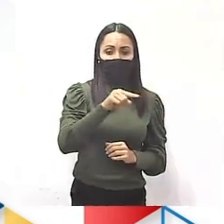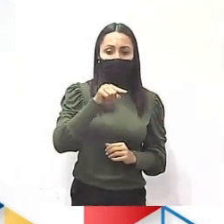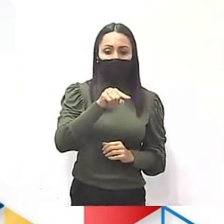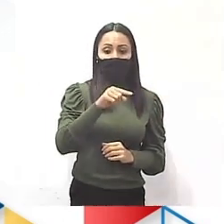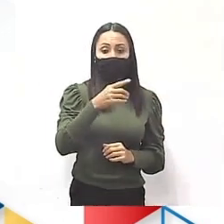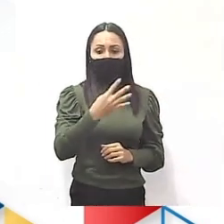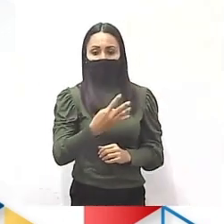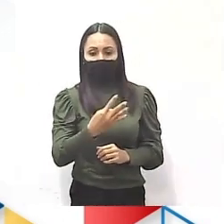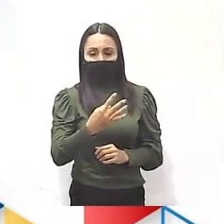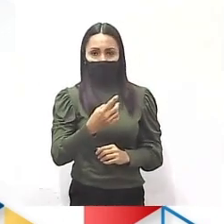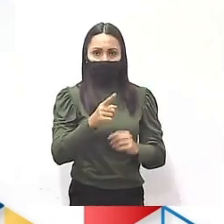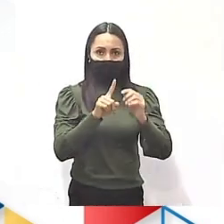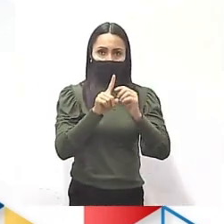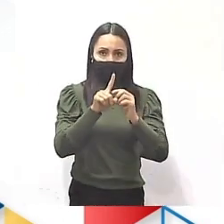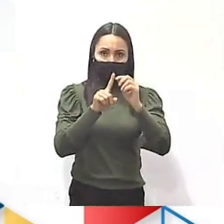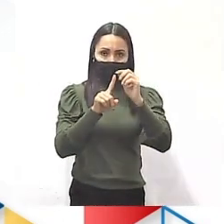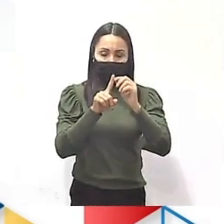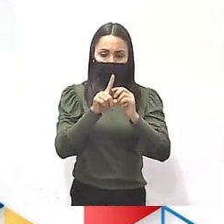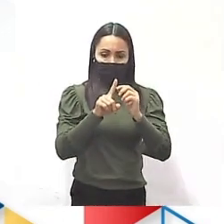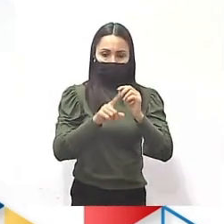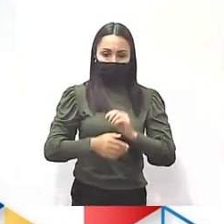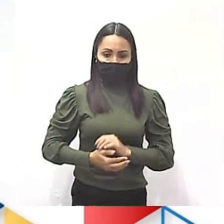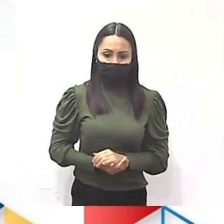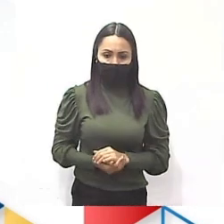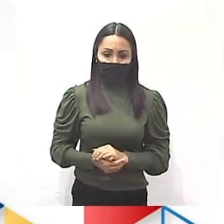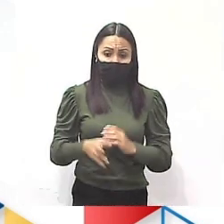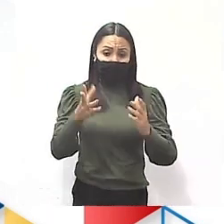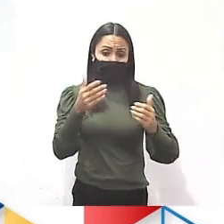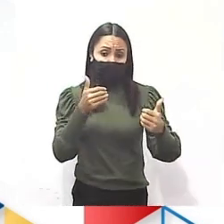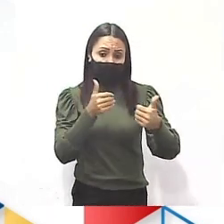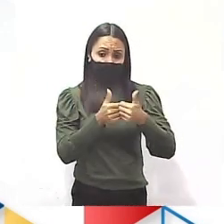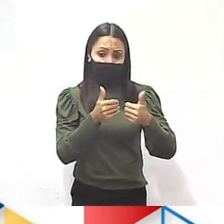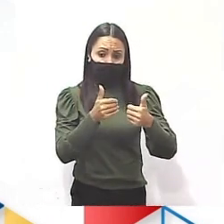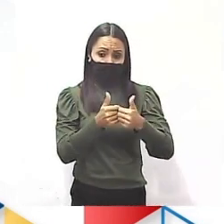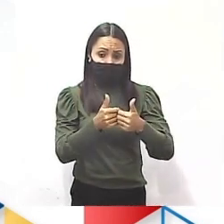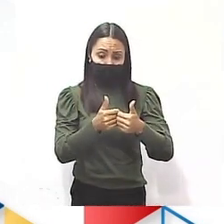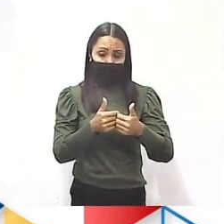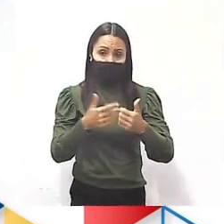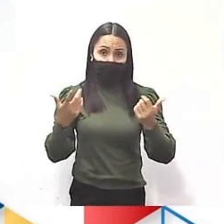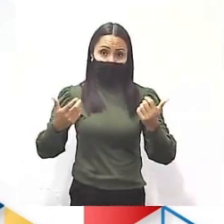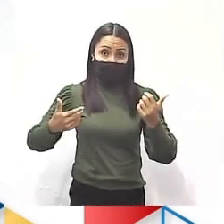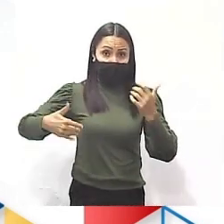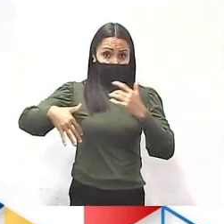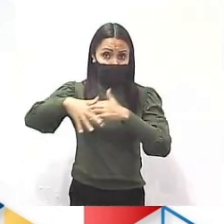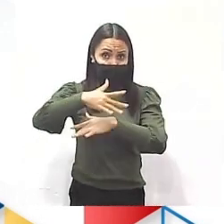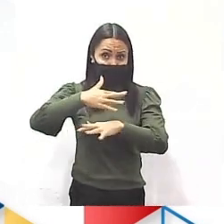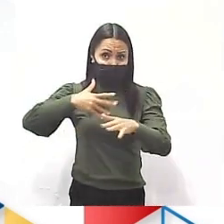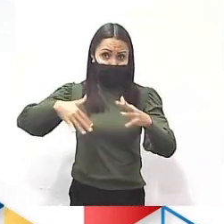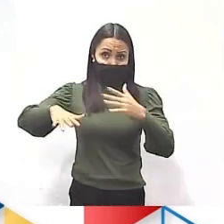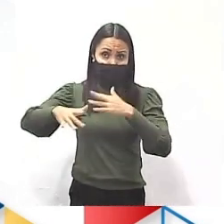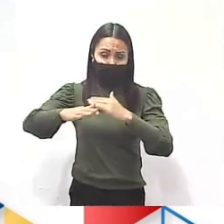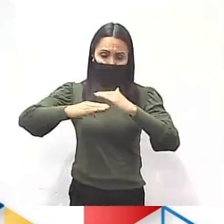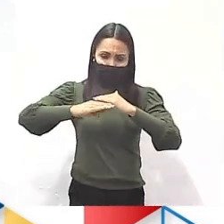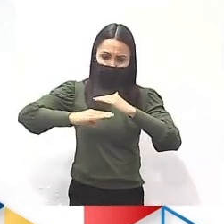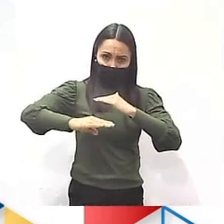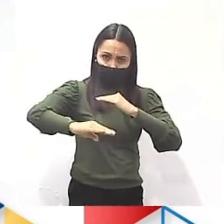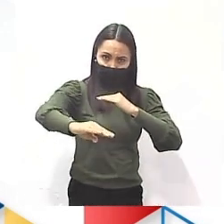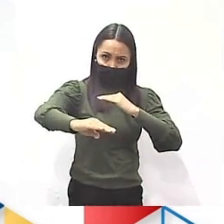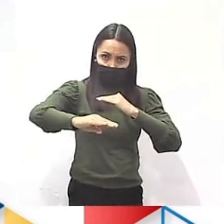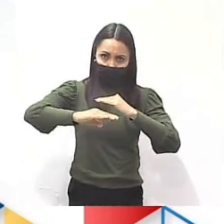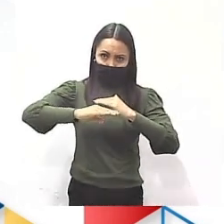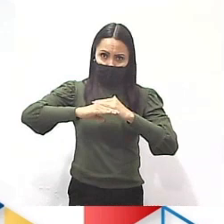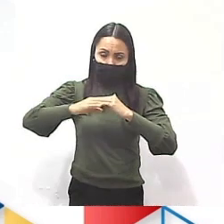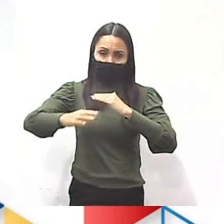29,4 graus Celsius. Quando vai chegando próximo à cidade, por causa do asfalto, por causa